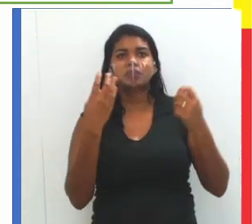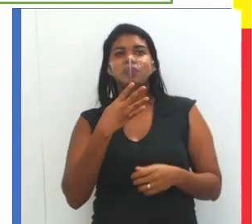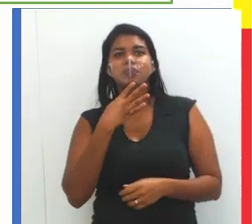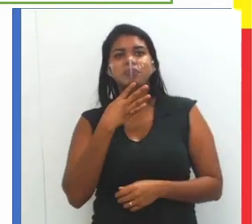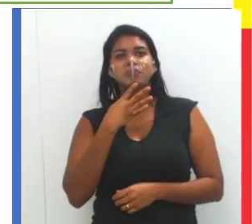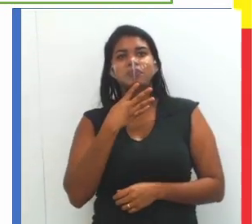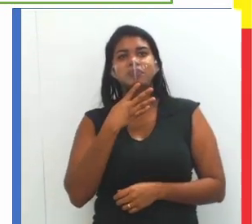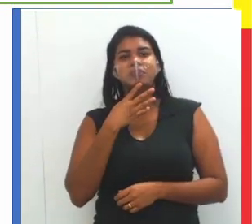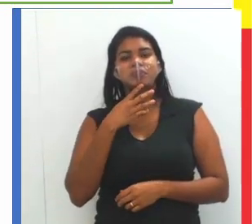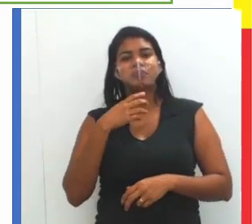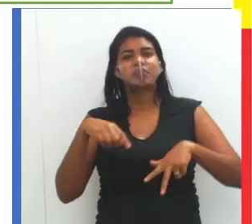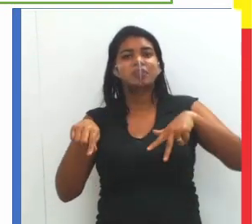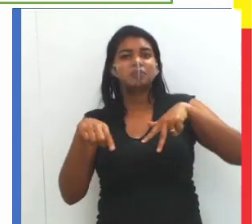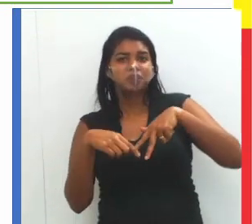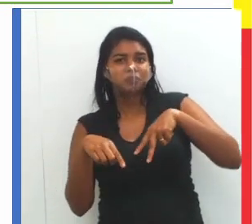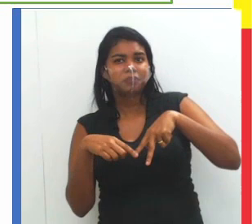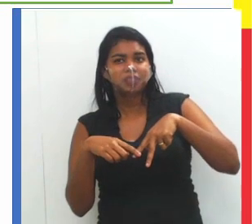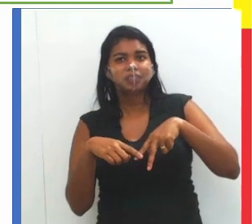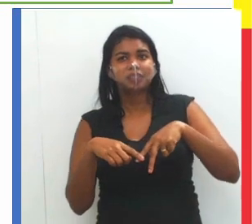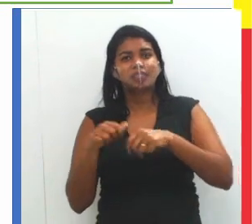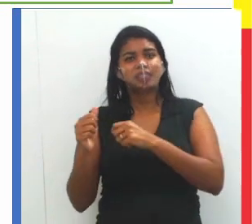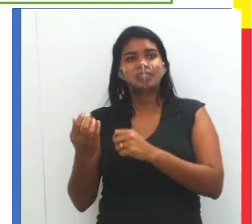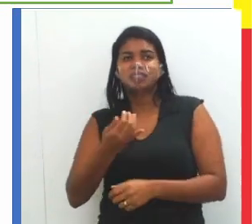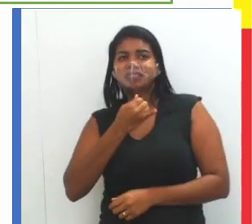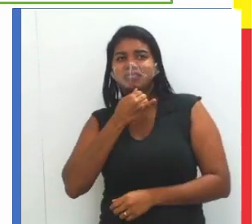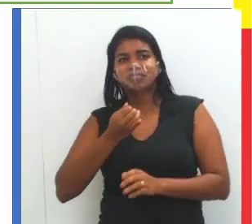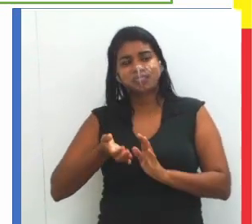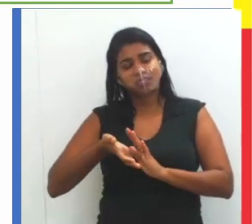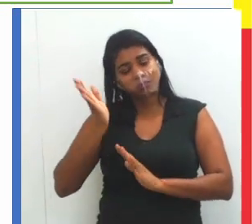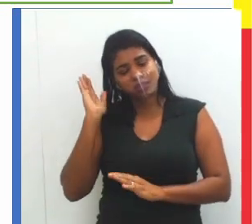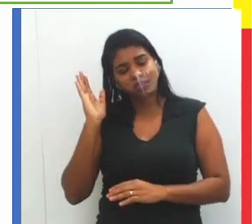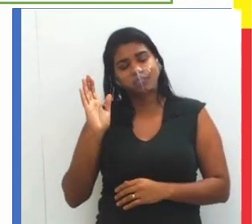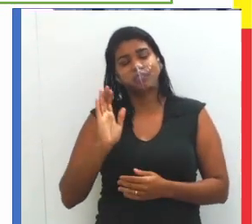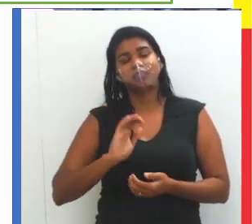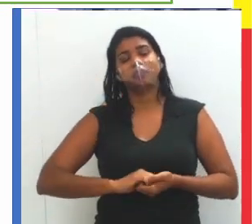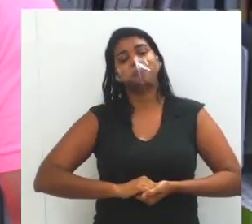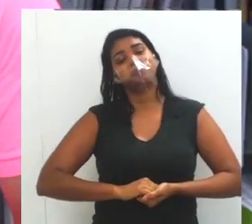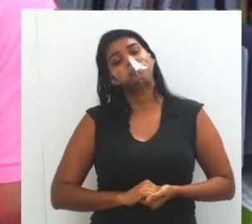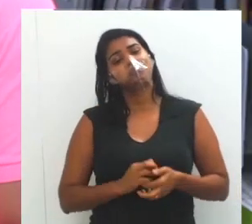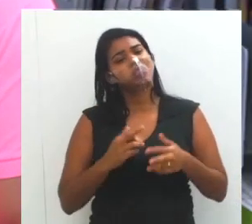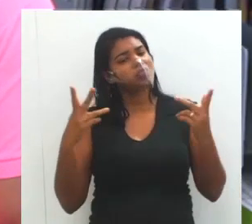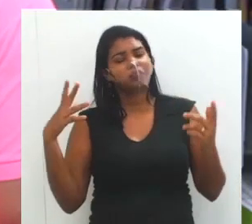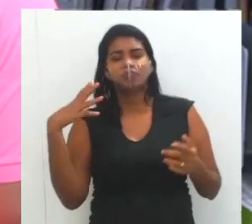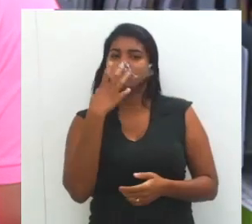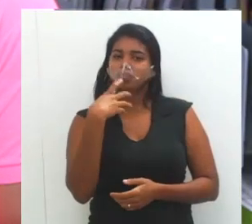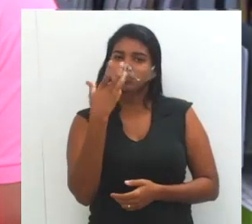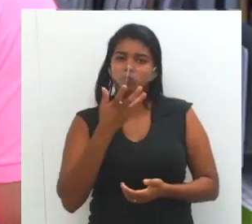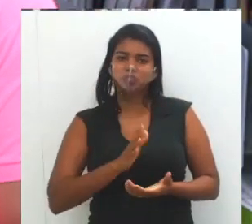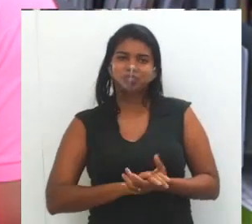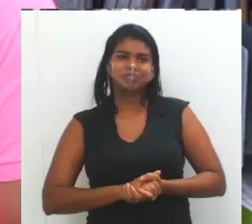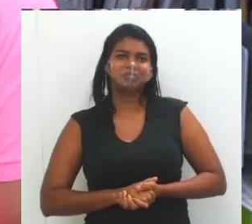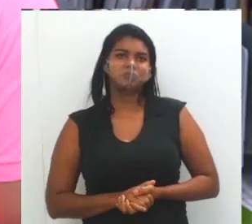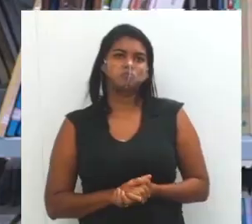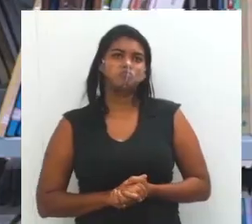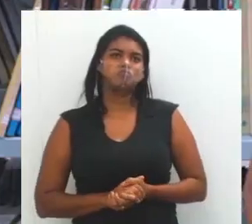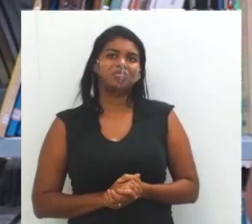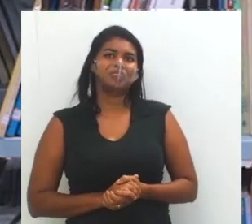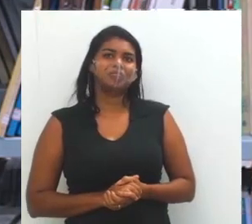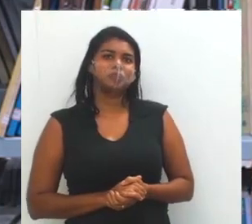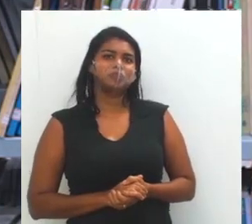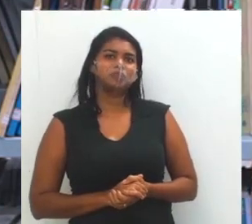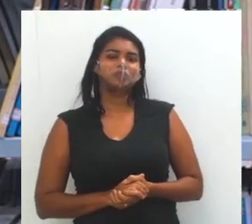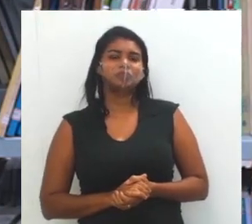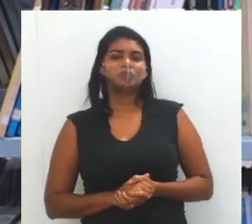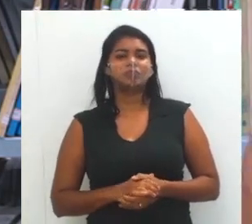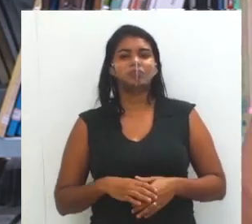conhecidíssima, No Meu Pé de Serra e A Triste Partida, etc. São várias músicas. E é interessante notar, gente, que